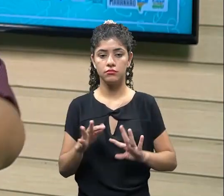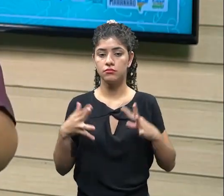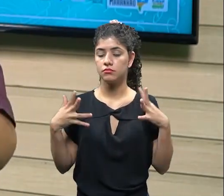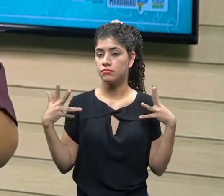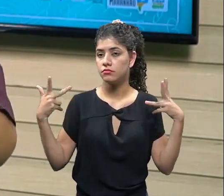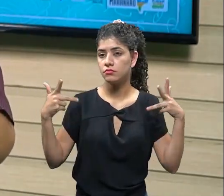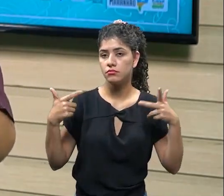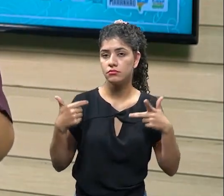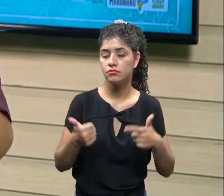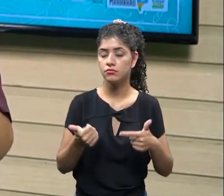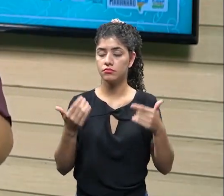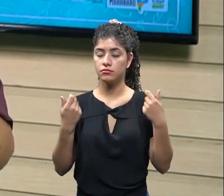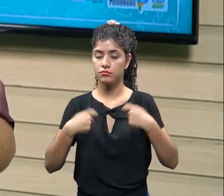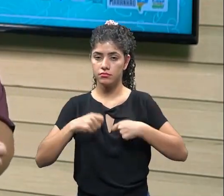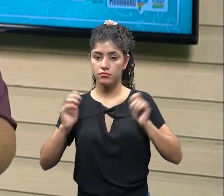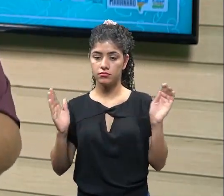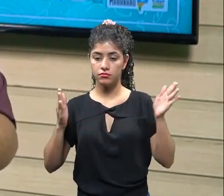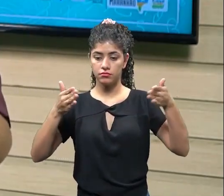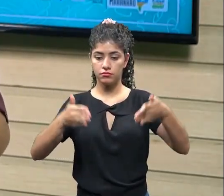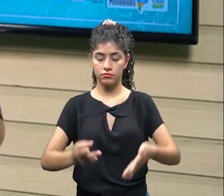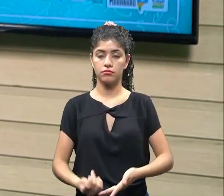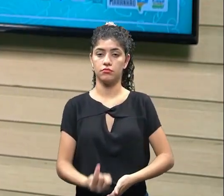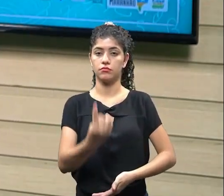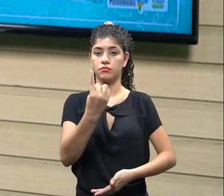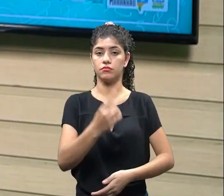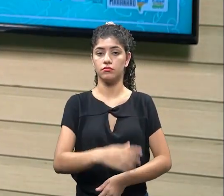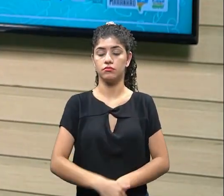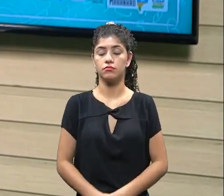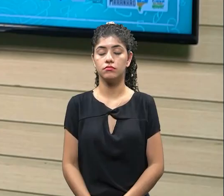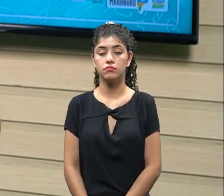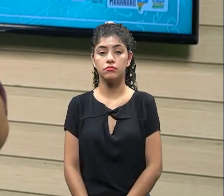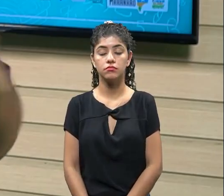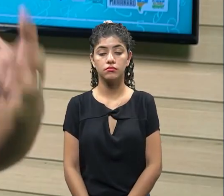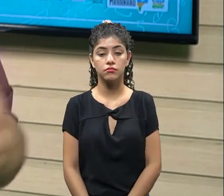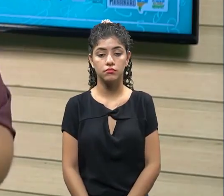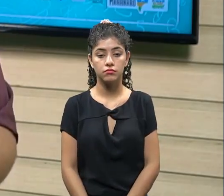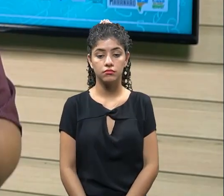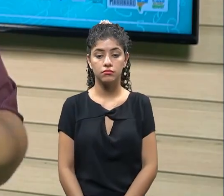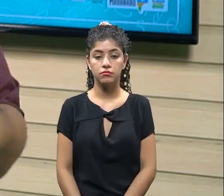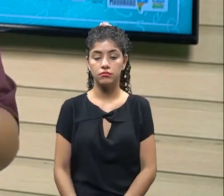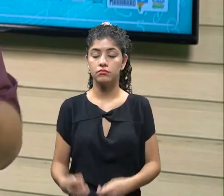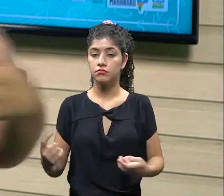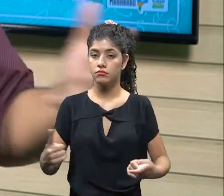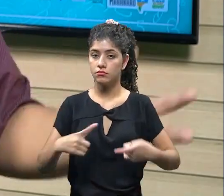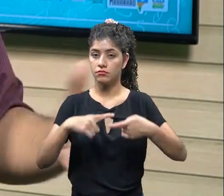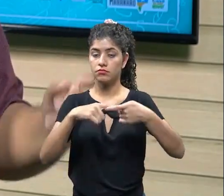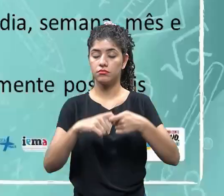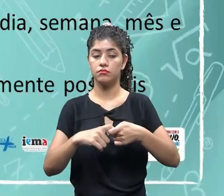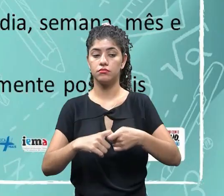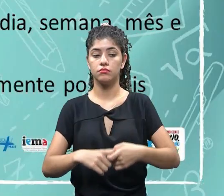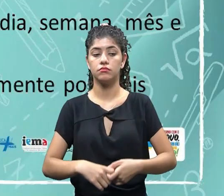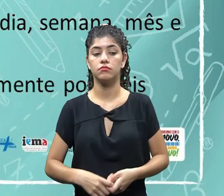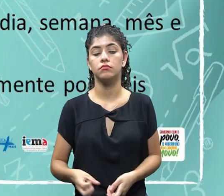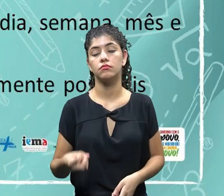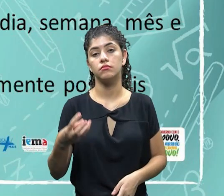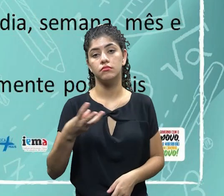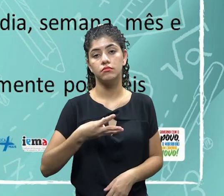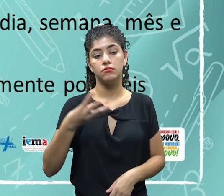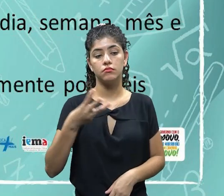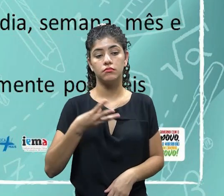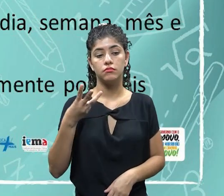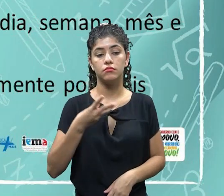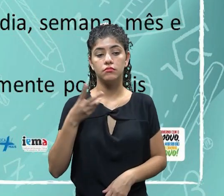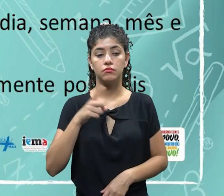Todos os objetivos têm que estar focados para o mesmo sentido. Eles têm que estar linkados, um puxando ao outro. O